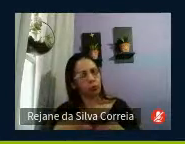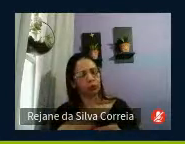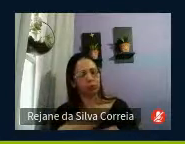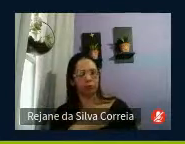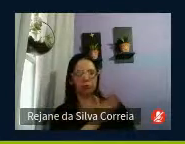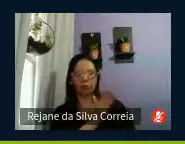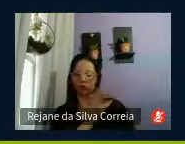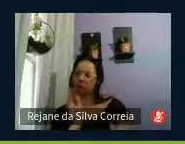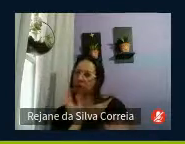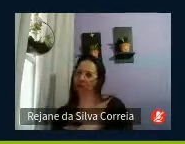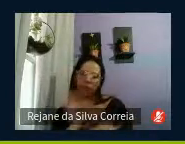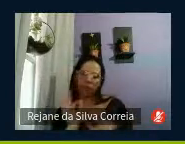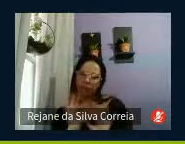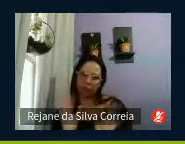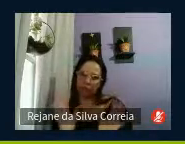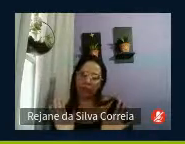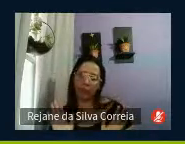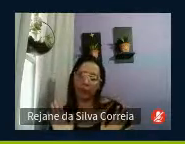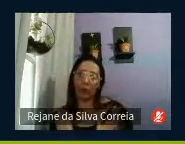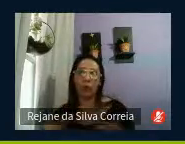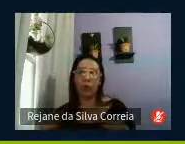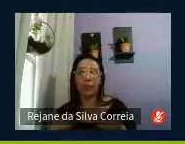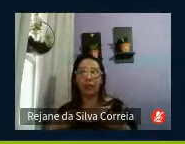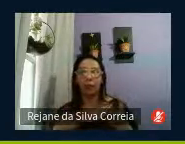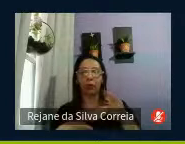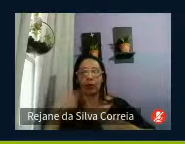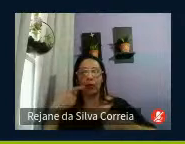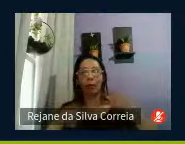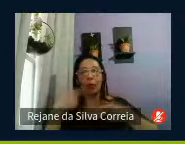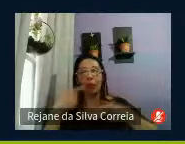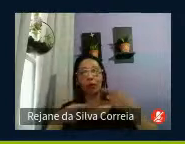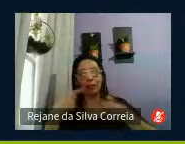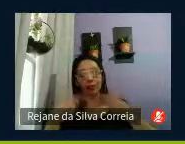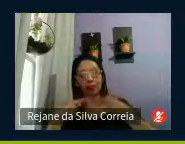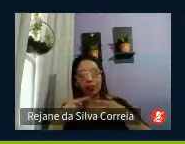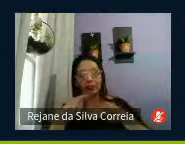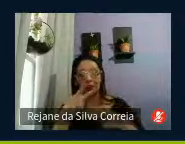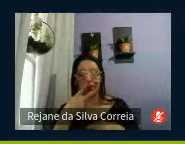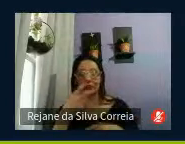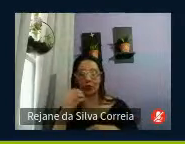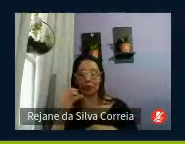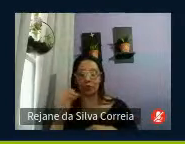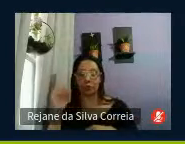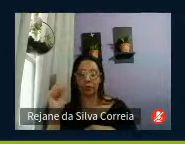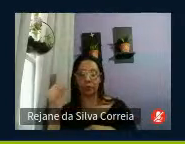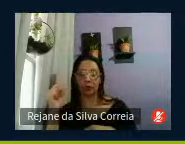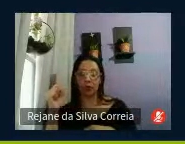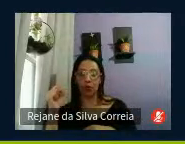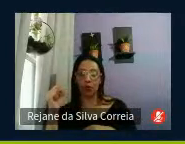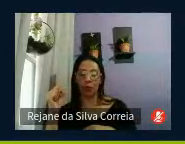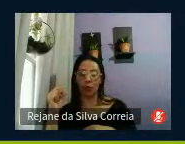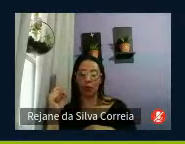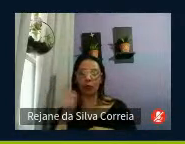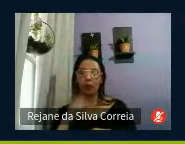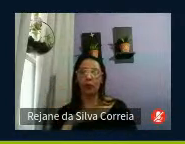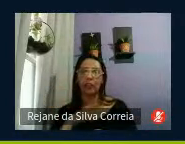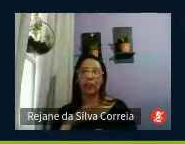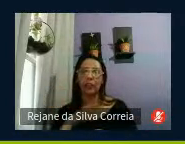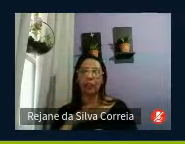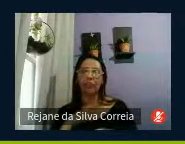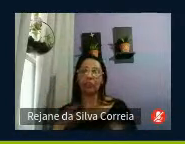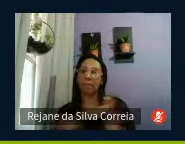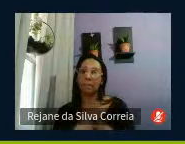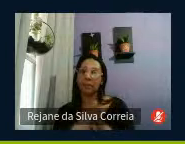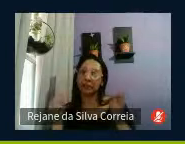gente agora, por conta da política nacional a partir de 2008, nós colocamos sempre necessidade específica